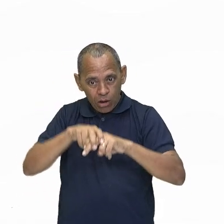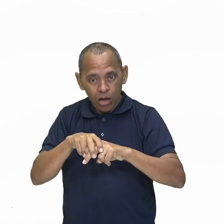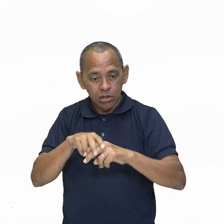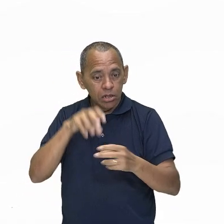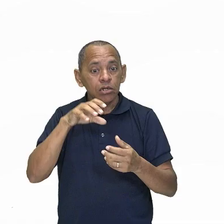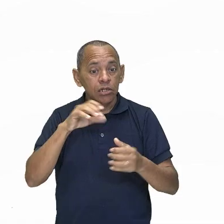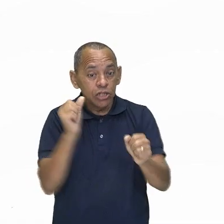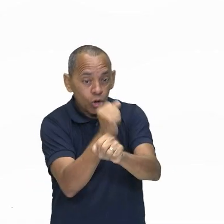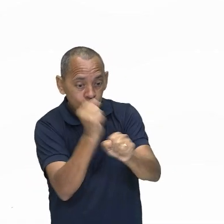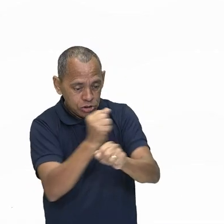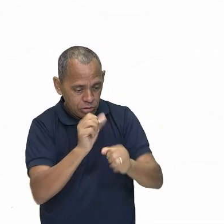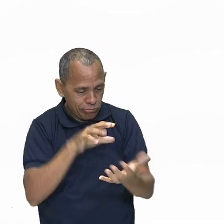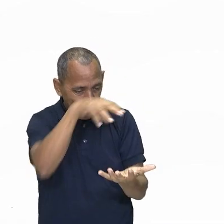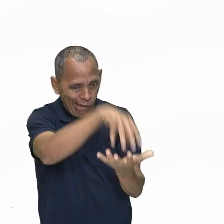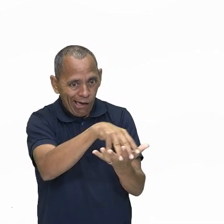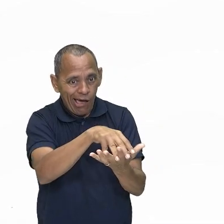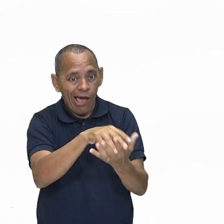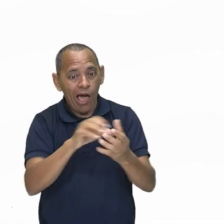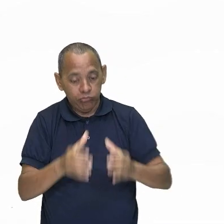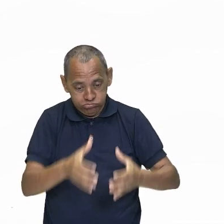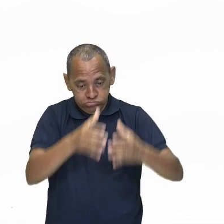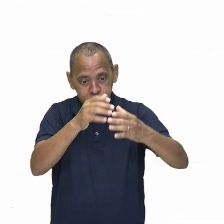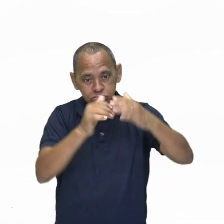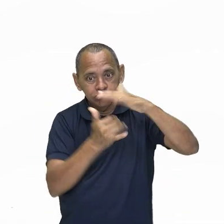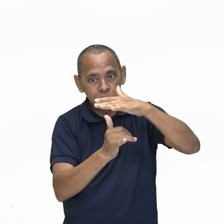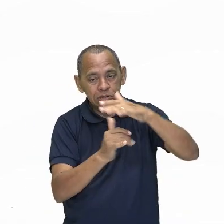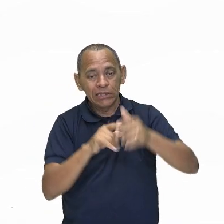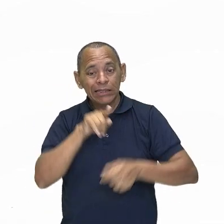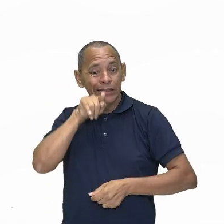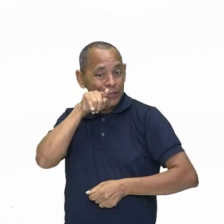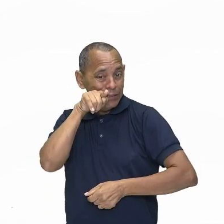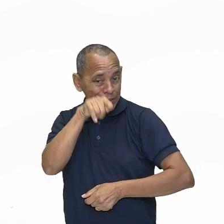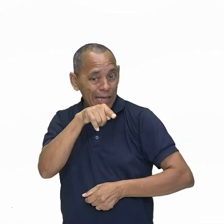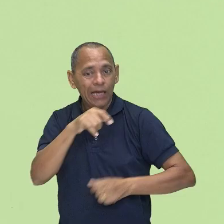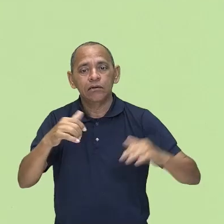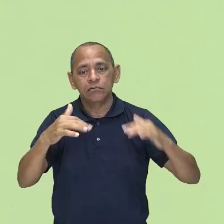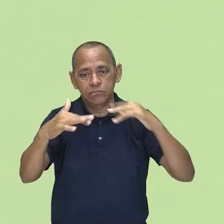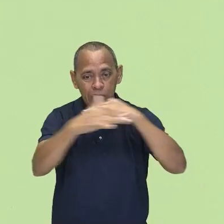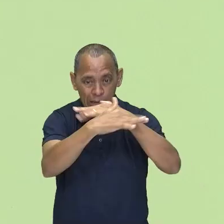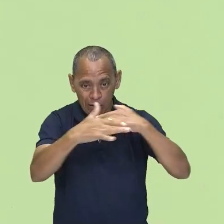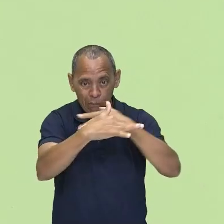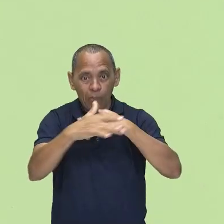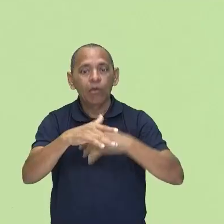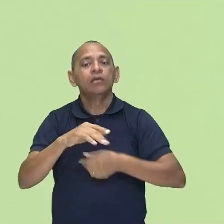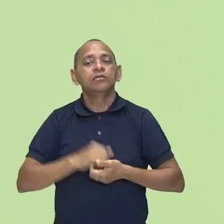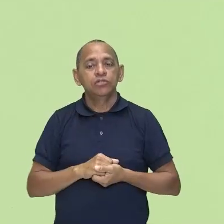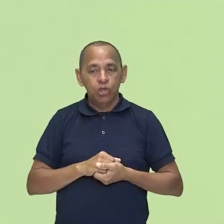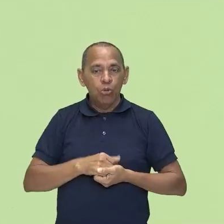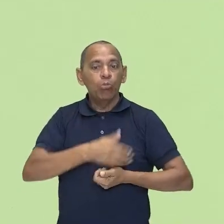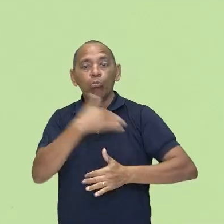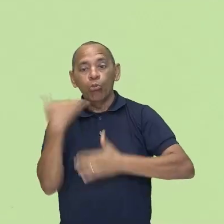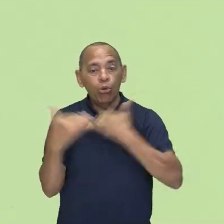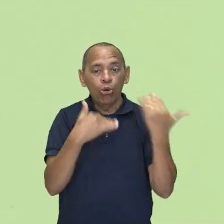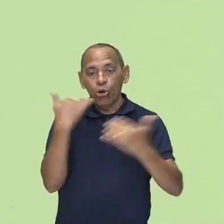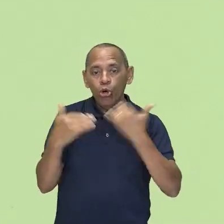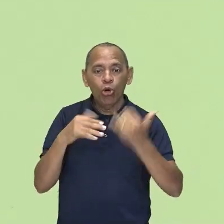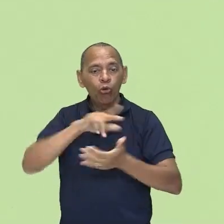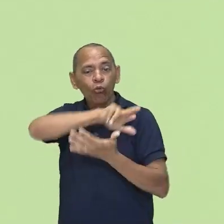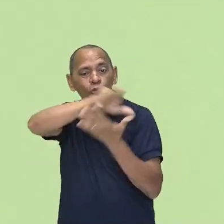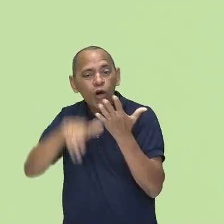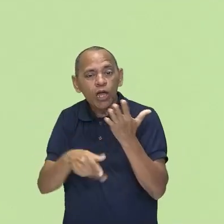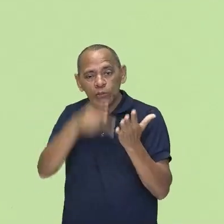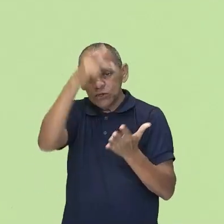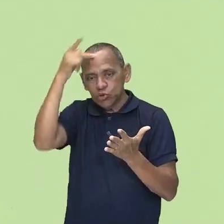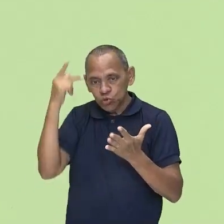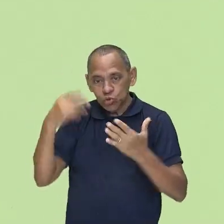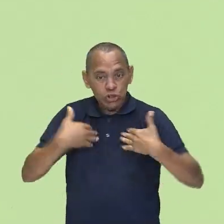acidente nuclear onde a fatalidade foi muito grande, né? Muita gente morreu nesse acidente nuclear, um dos reatores explode, e aí